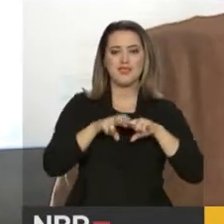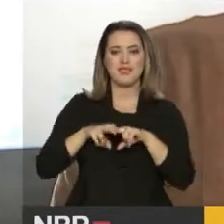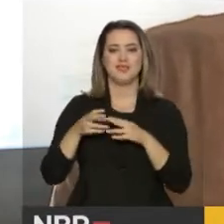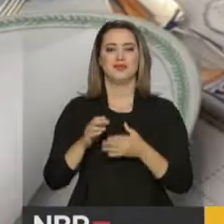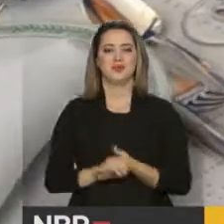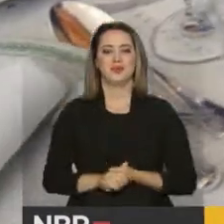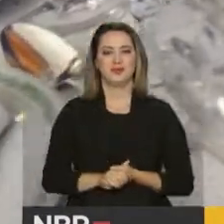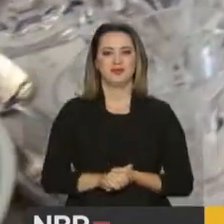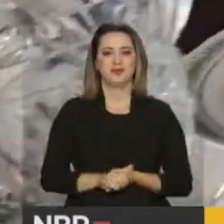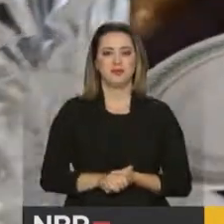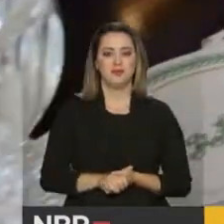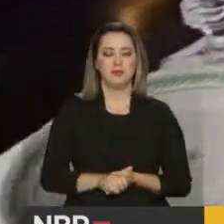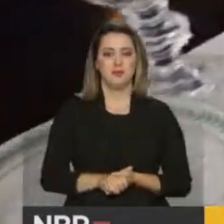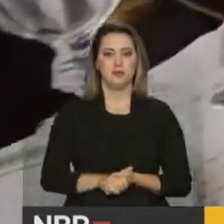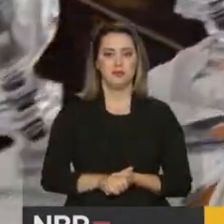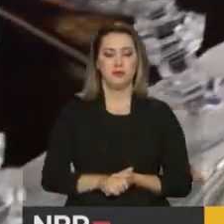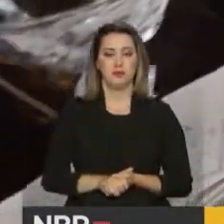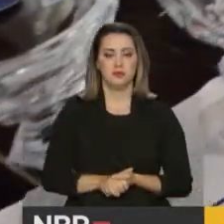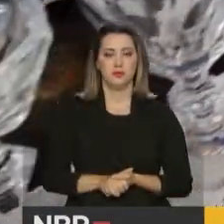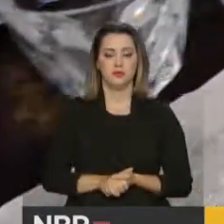banquetes.